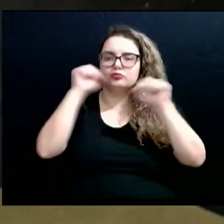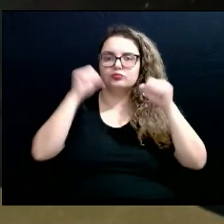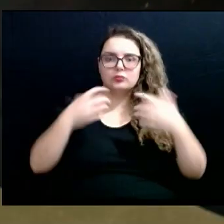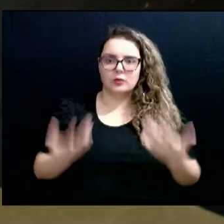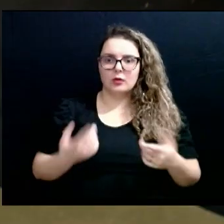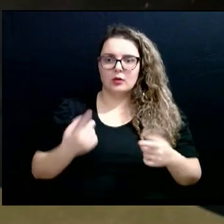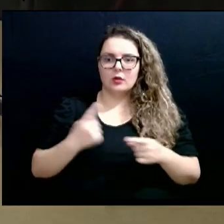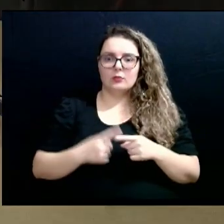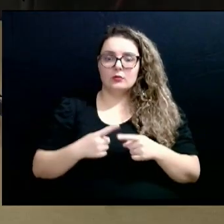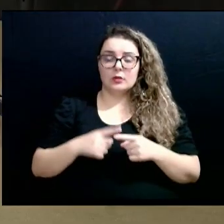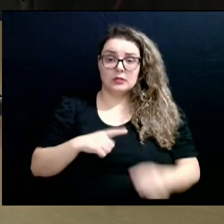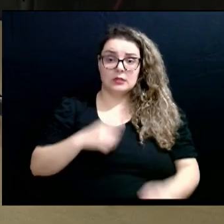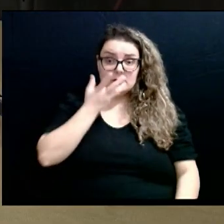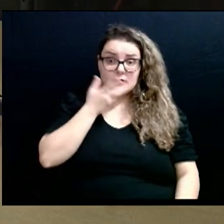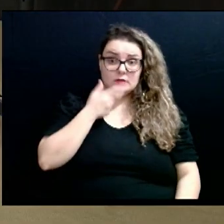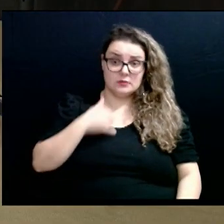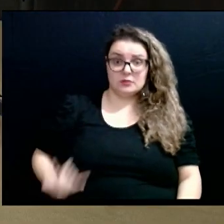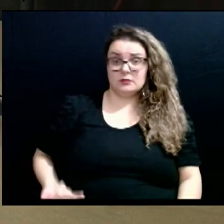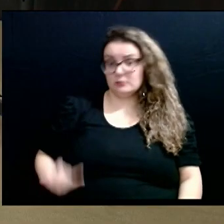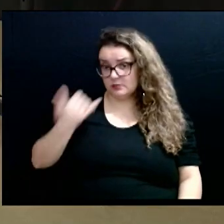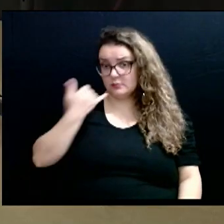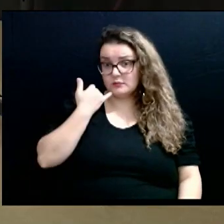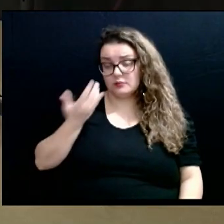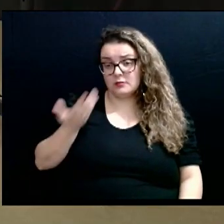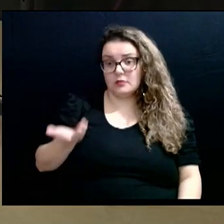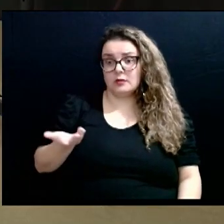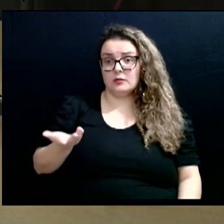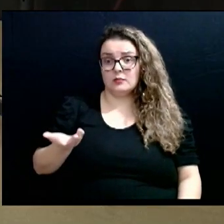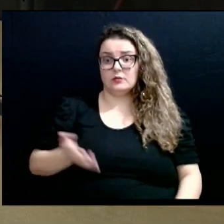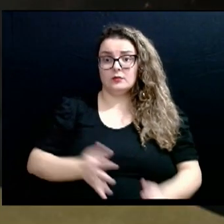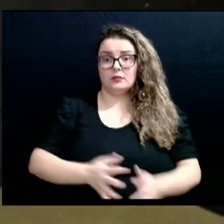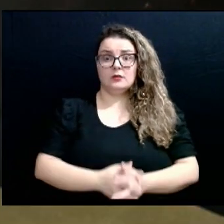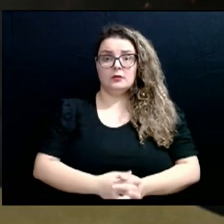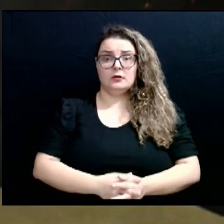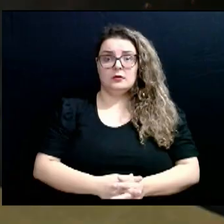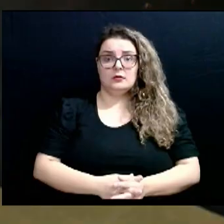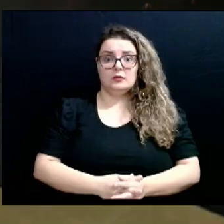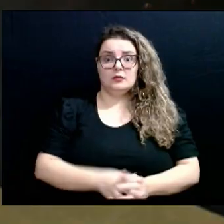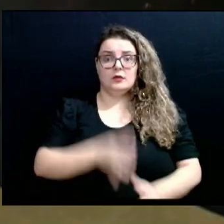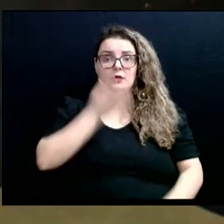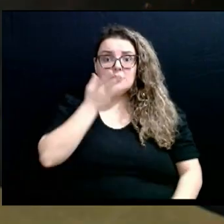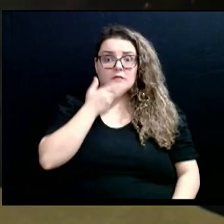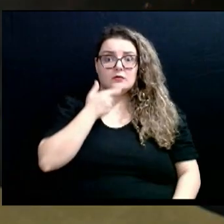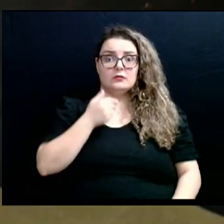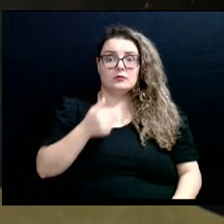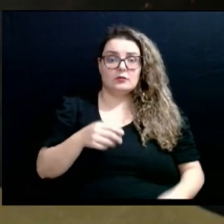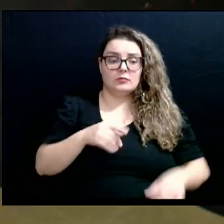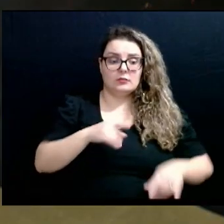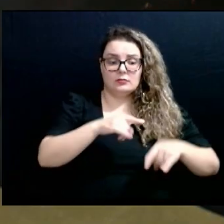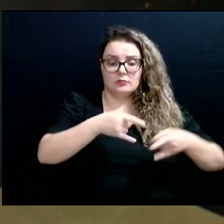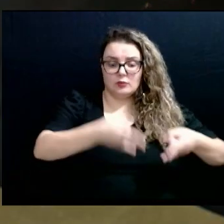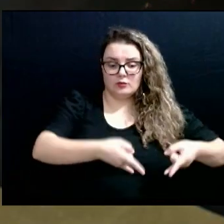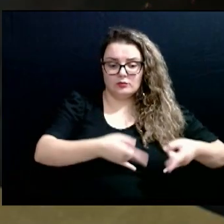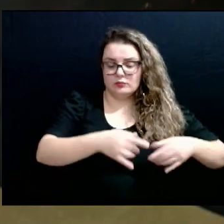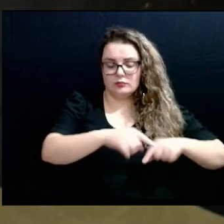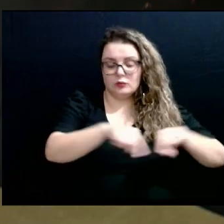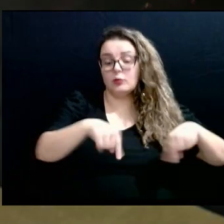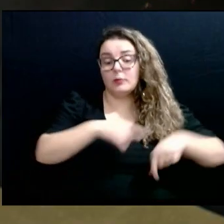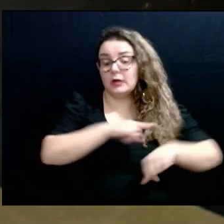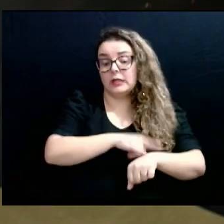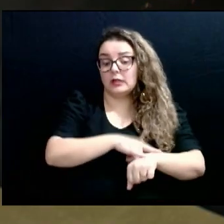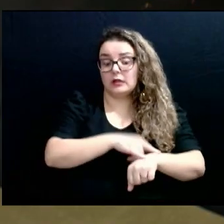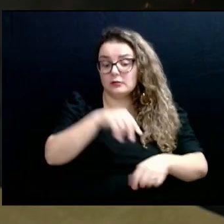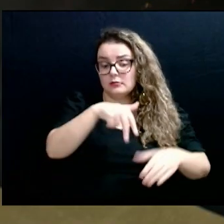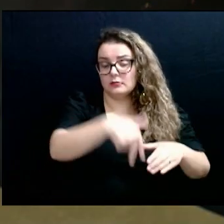crianças com celular. Então, vamos lá, a criança ficou trancada no banheiro, mas ela tá com o celular e sabe que a família tá lá tentando abrir